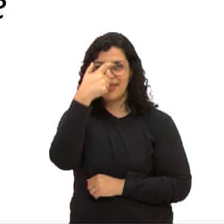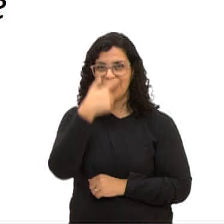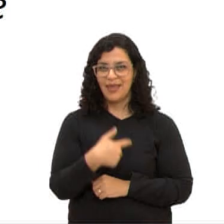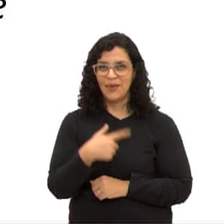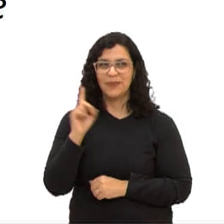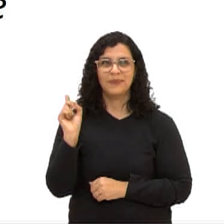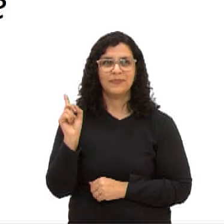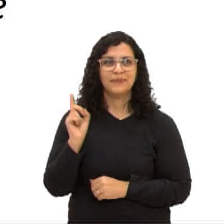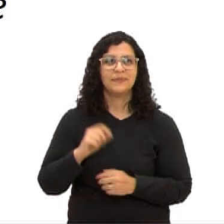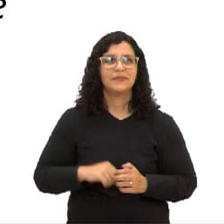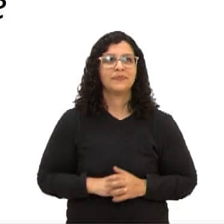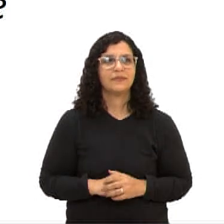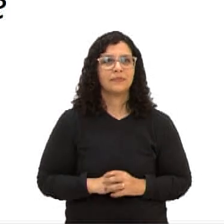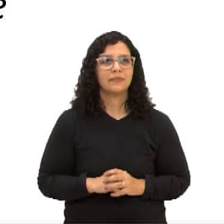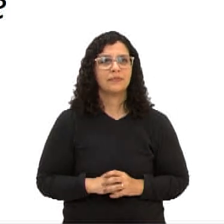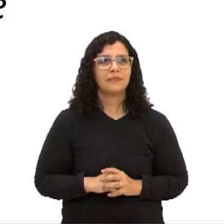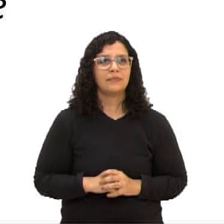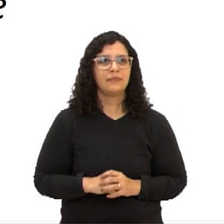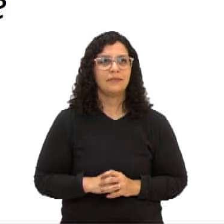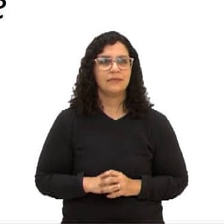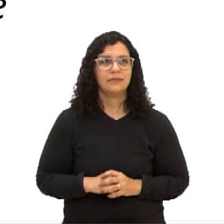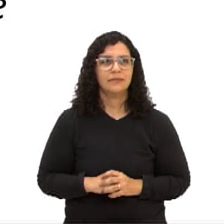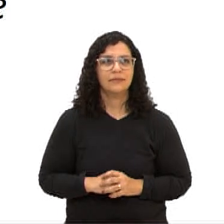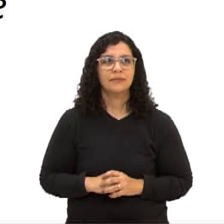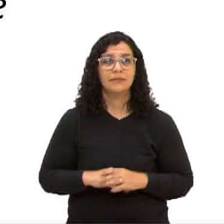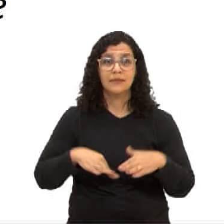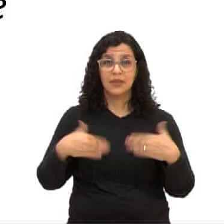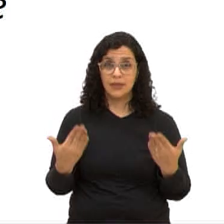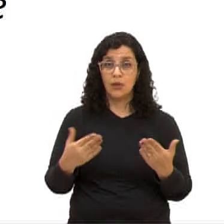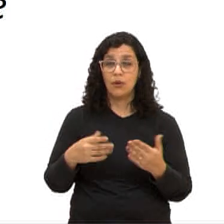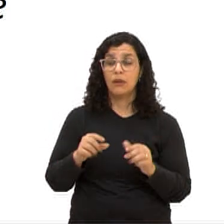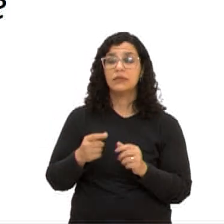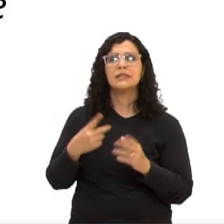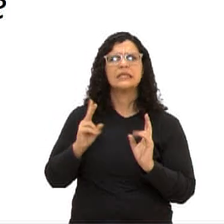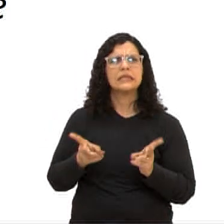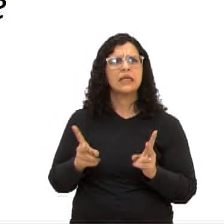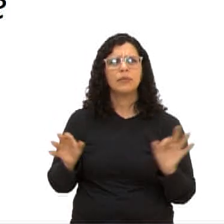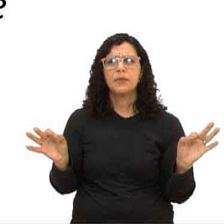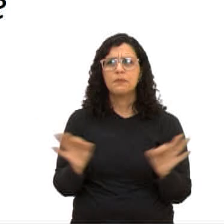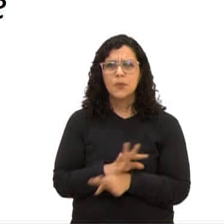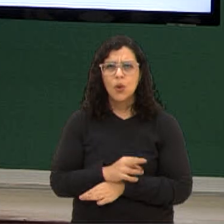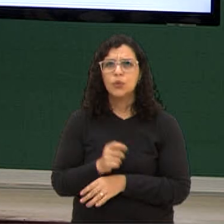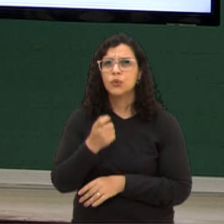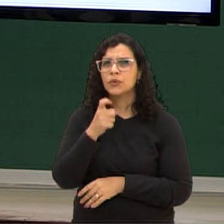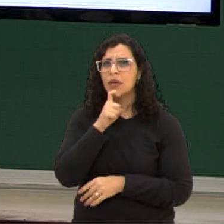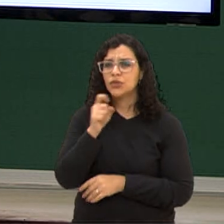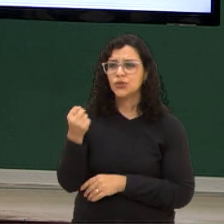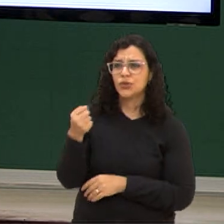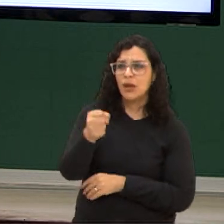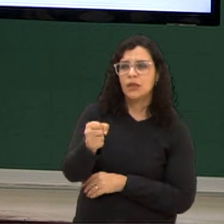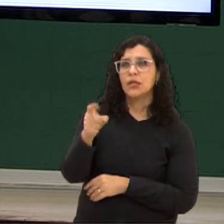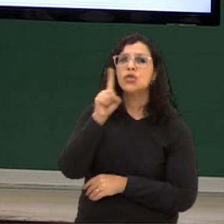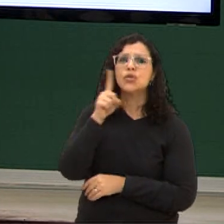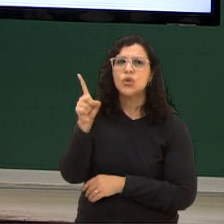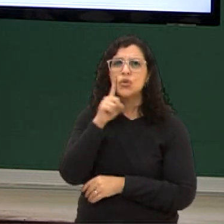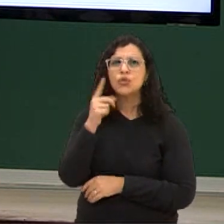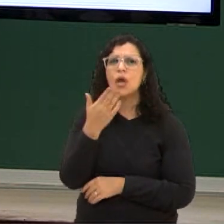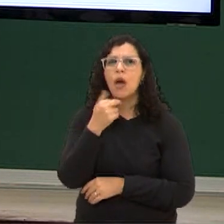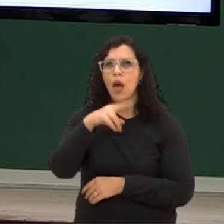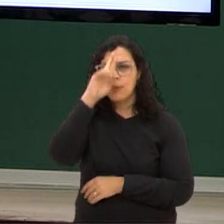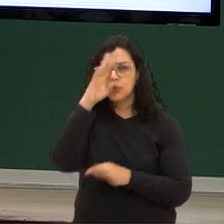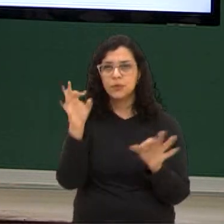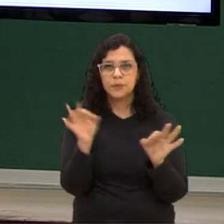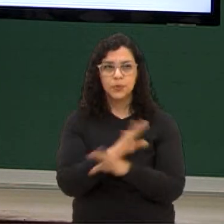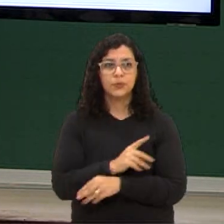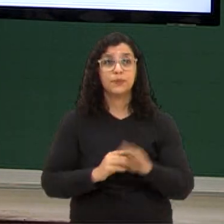el almuerzo listo en la nevera todos os dias. Deixo o almoço pronto na geladeira todos os dias.